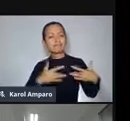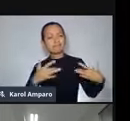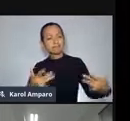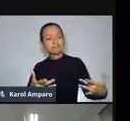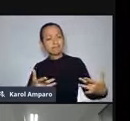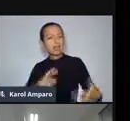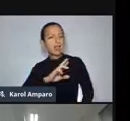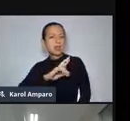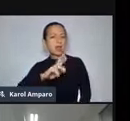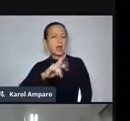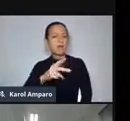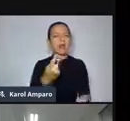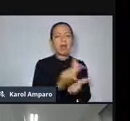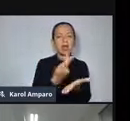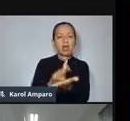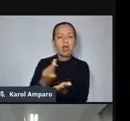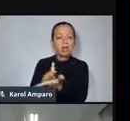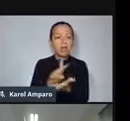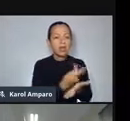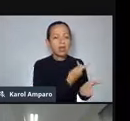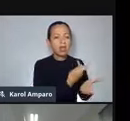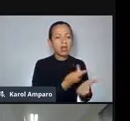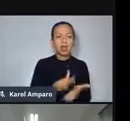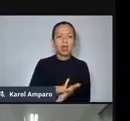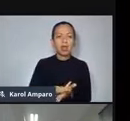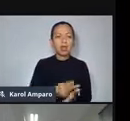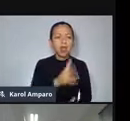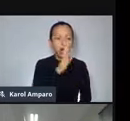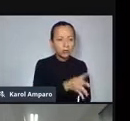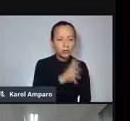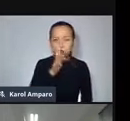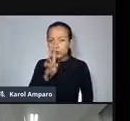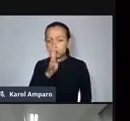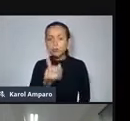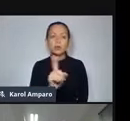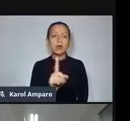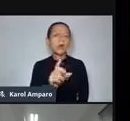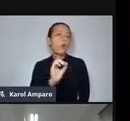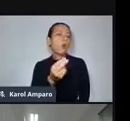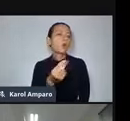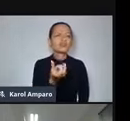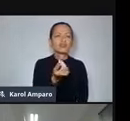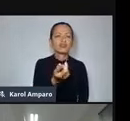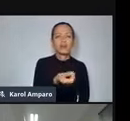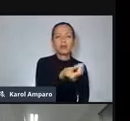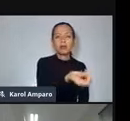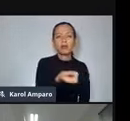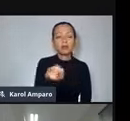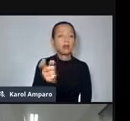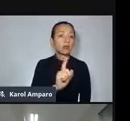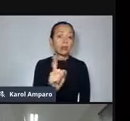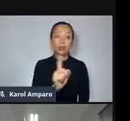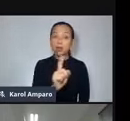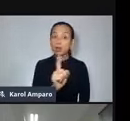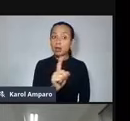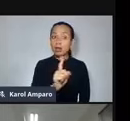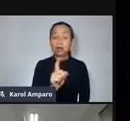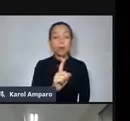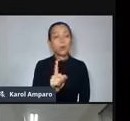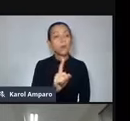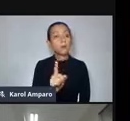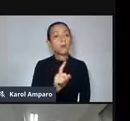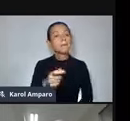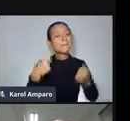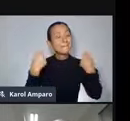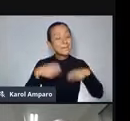da cá. Não, ah, toma isso, toma um dinheirinho. Não, não, não, não, não, não. Toma um tênis. Não, não. Isso são coisas, tá? Realmente diz assim, você